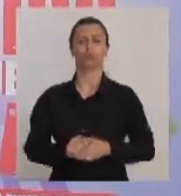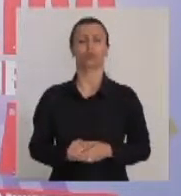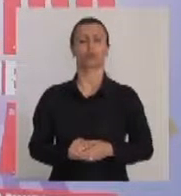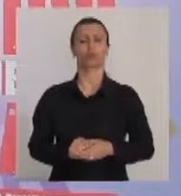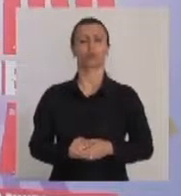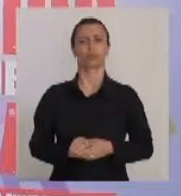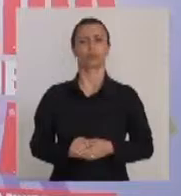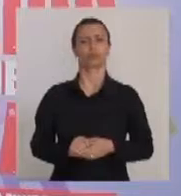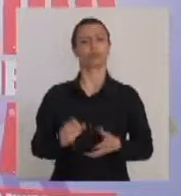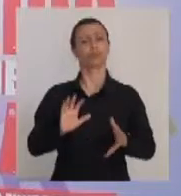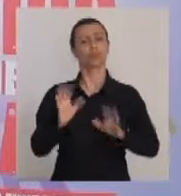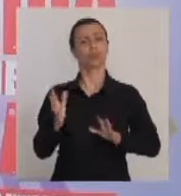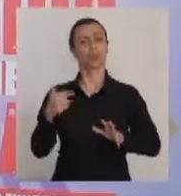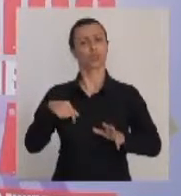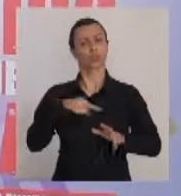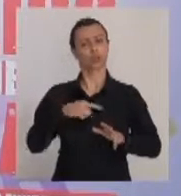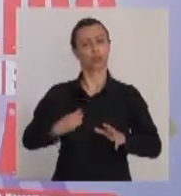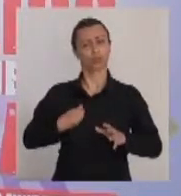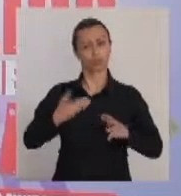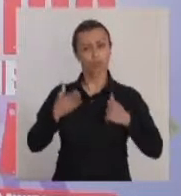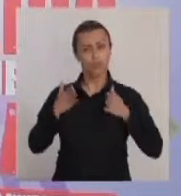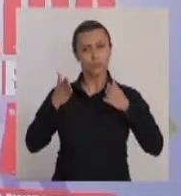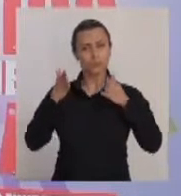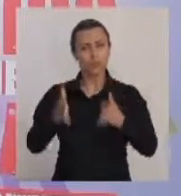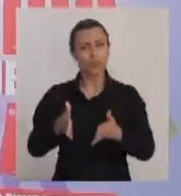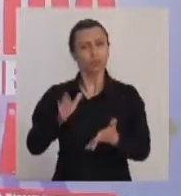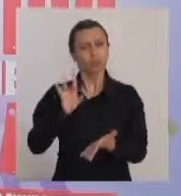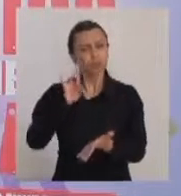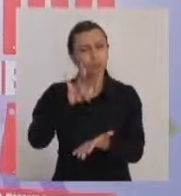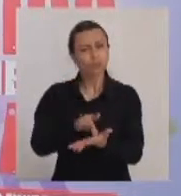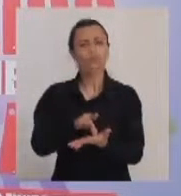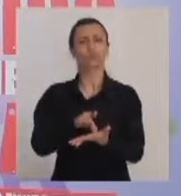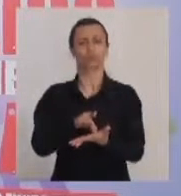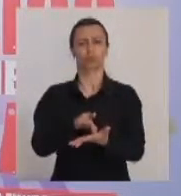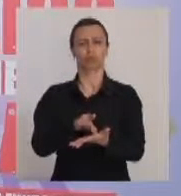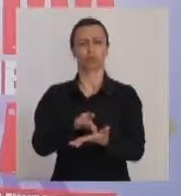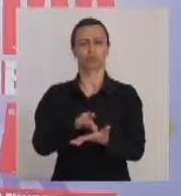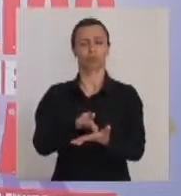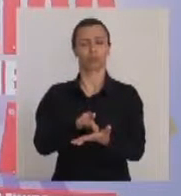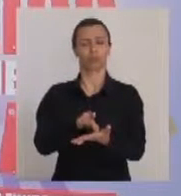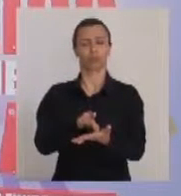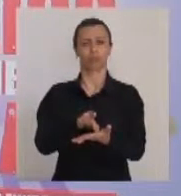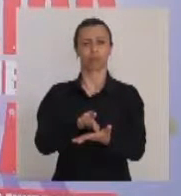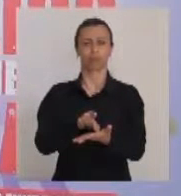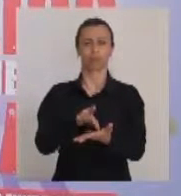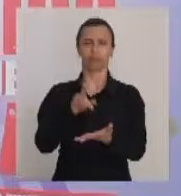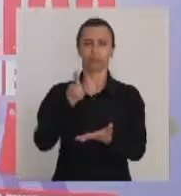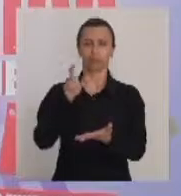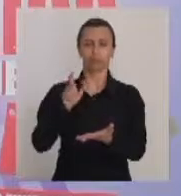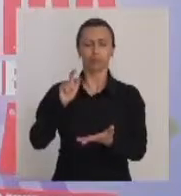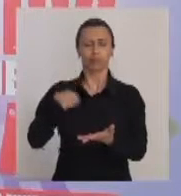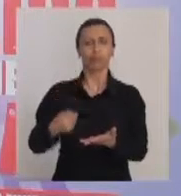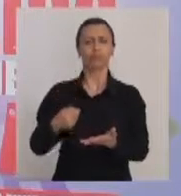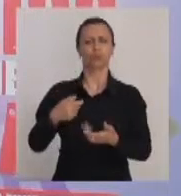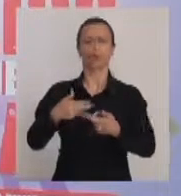né? Tanto fazendo com que a gente participe realmente como